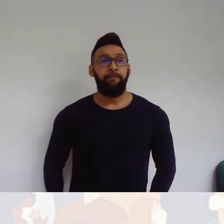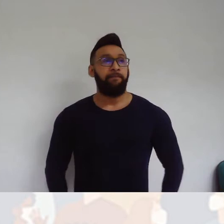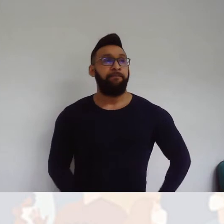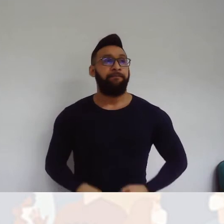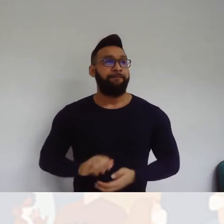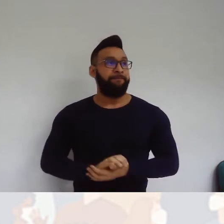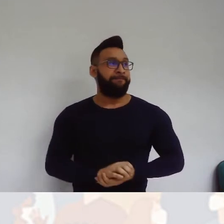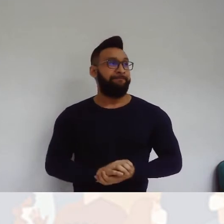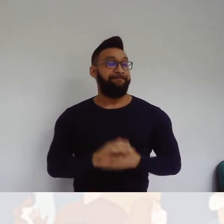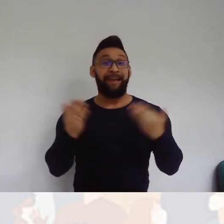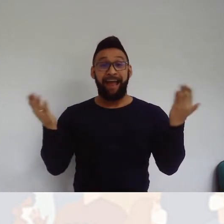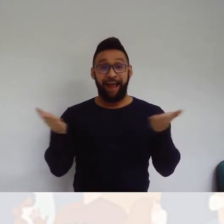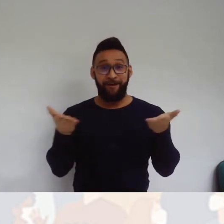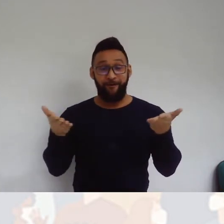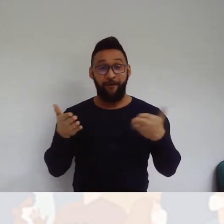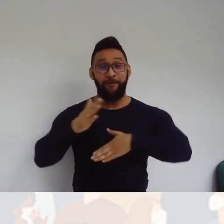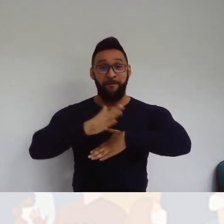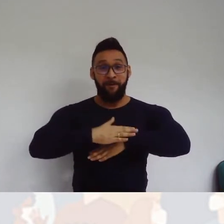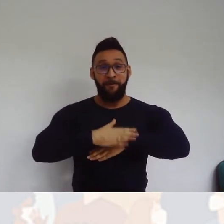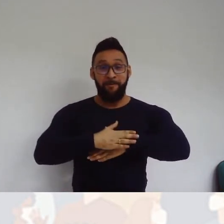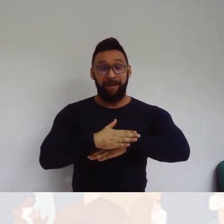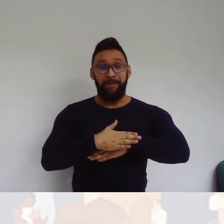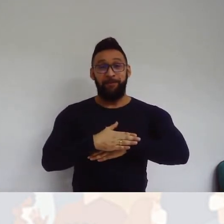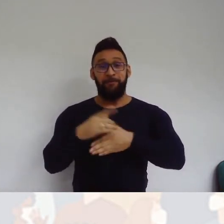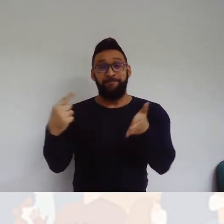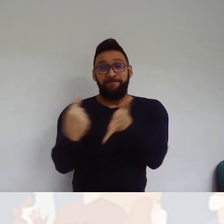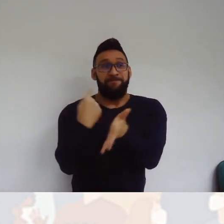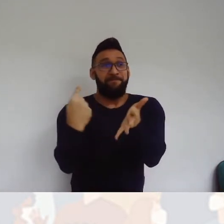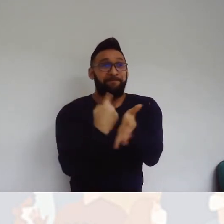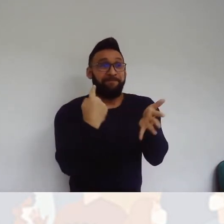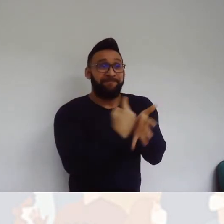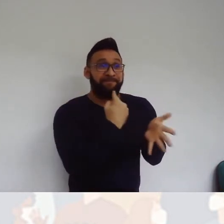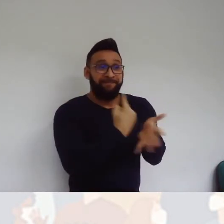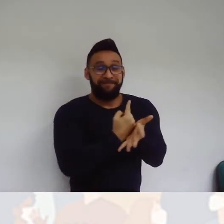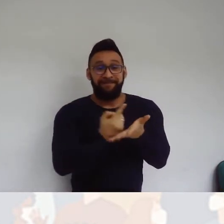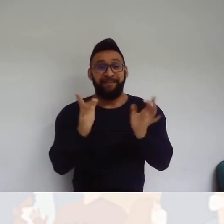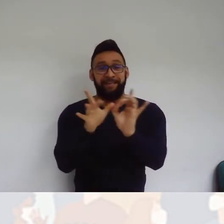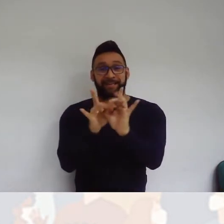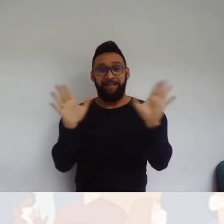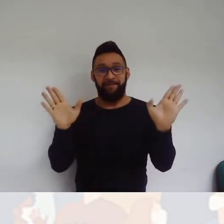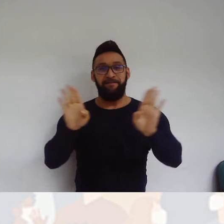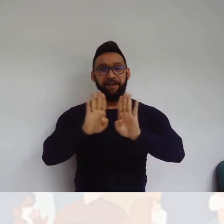Bom, nós vamos abrir espaço para as perguntas. Eu já tenho algumas aqui.